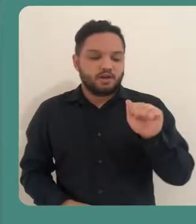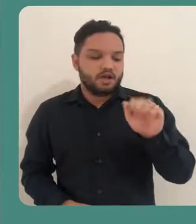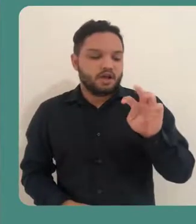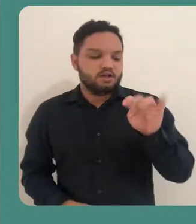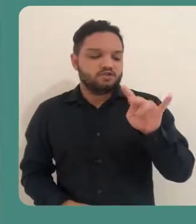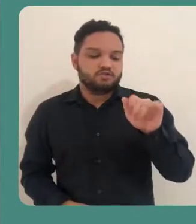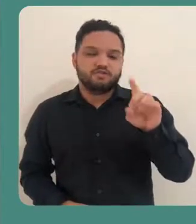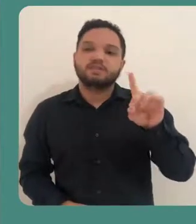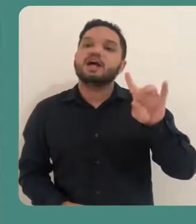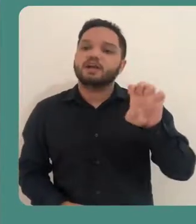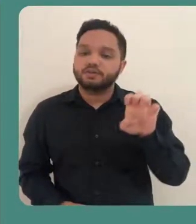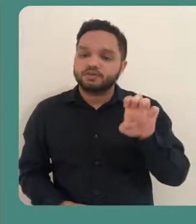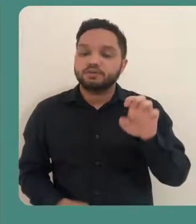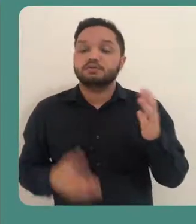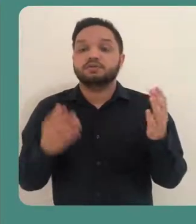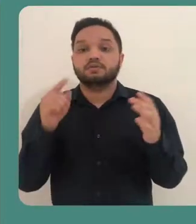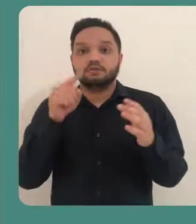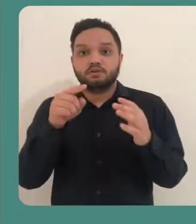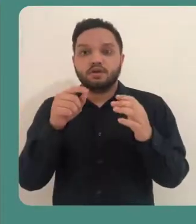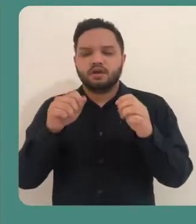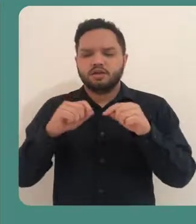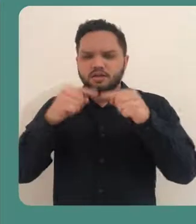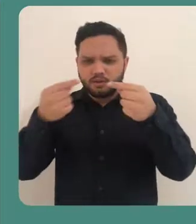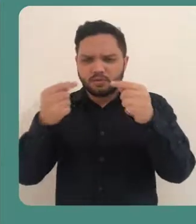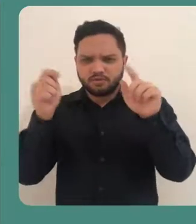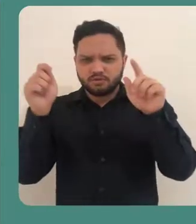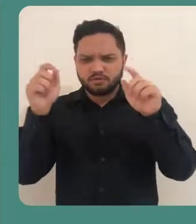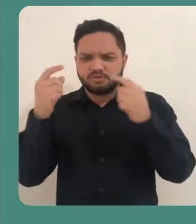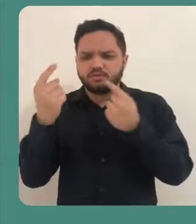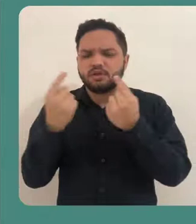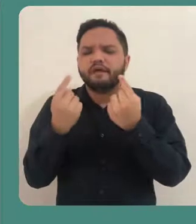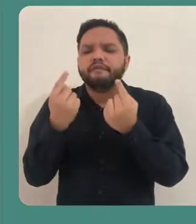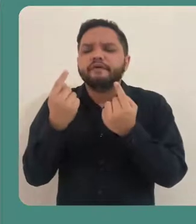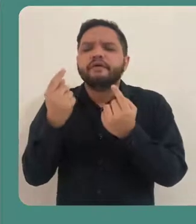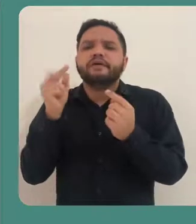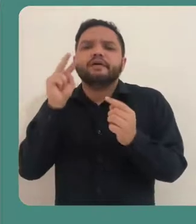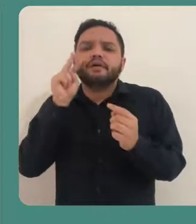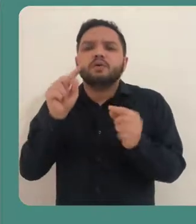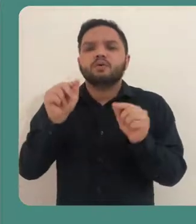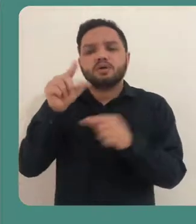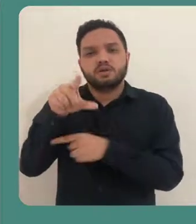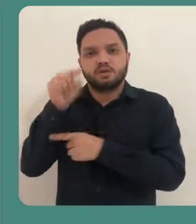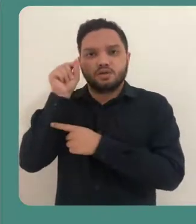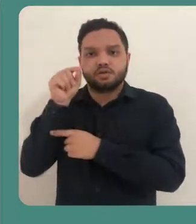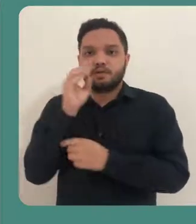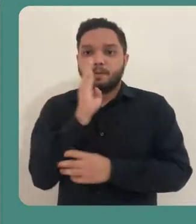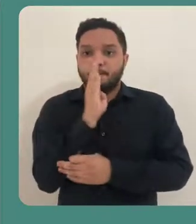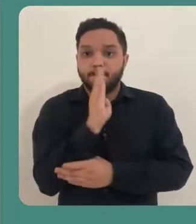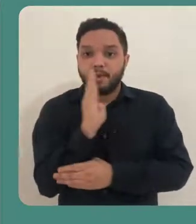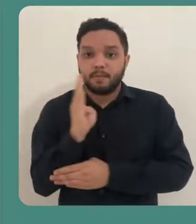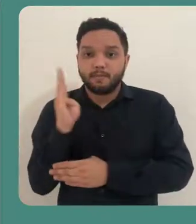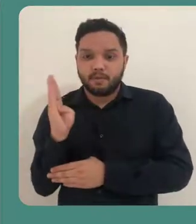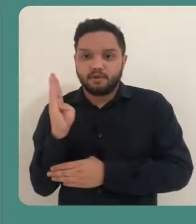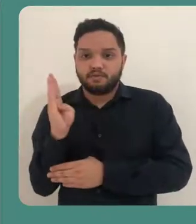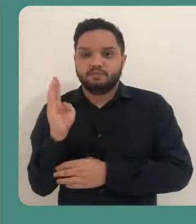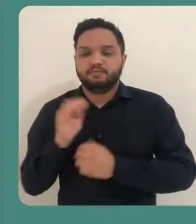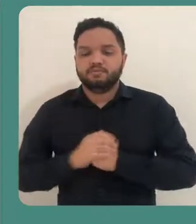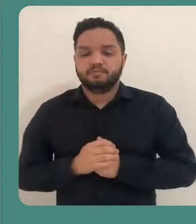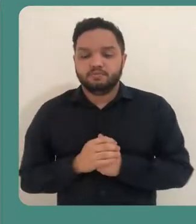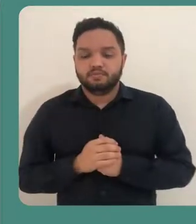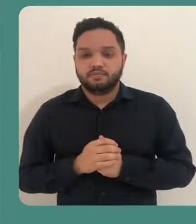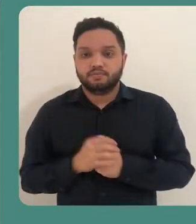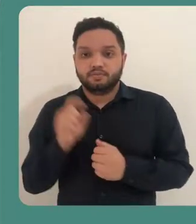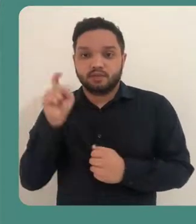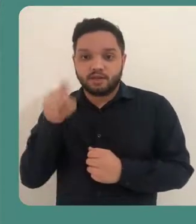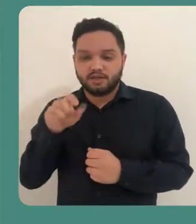e em seguida na caixa de diálogo de atividades recursos vou selecionar o item b'' global também e clicar em